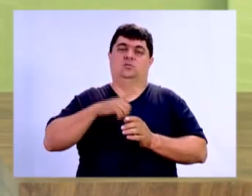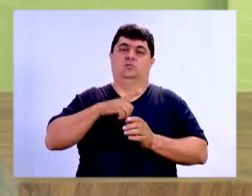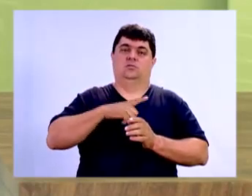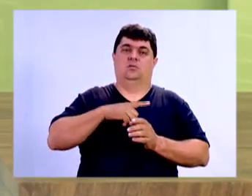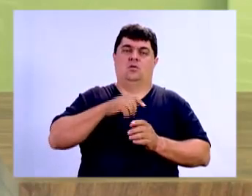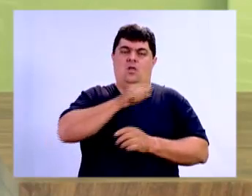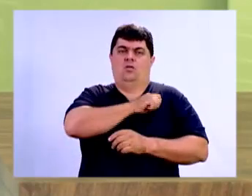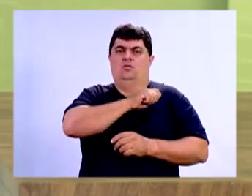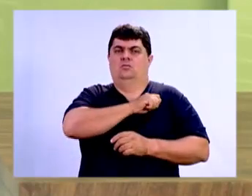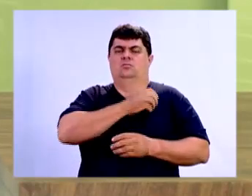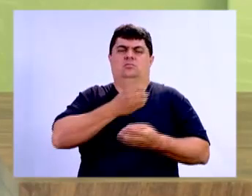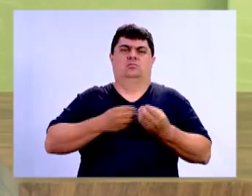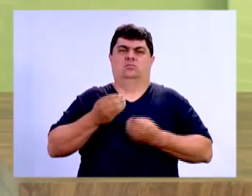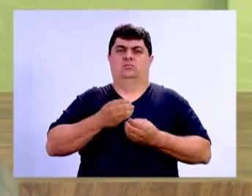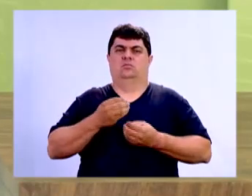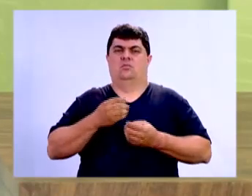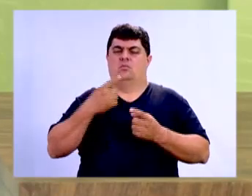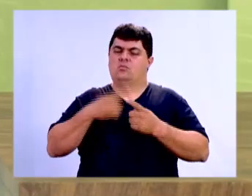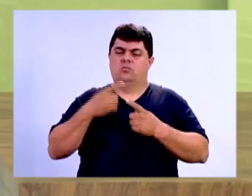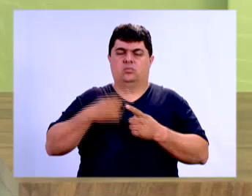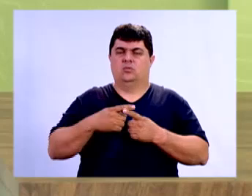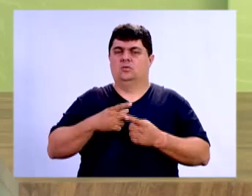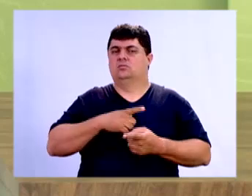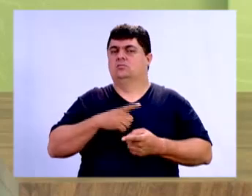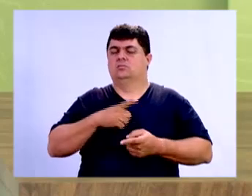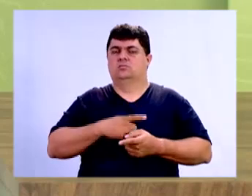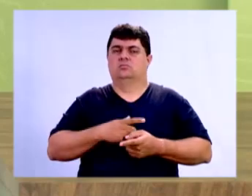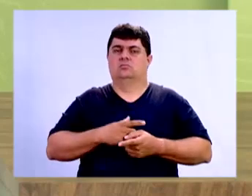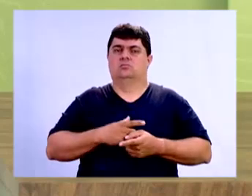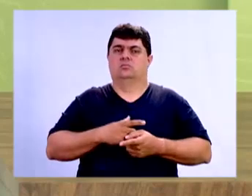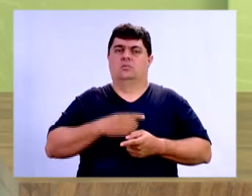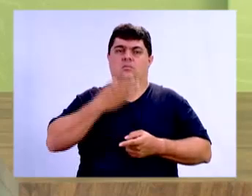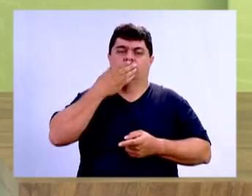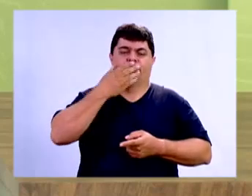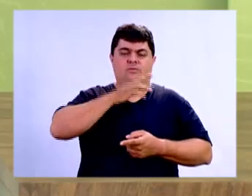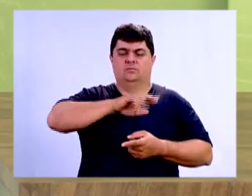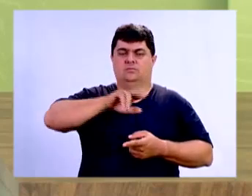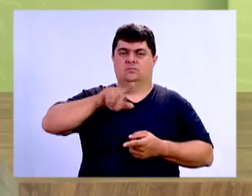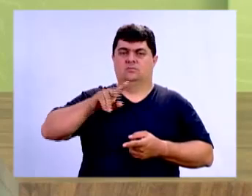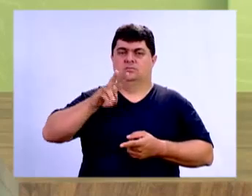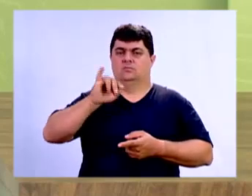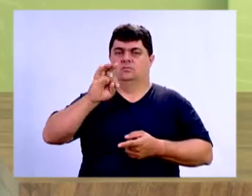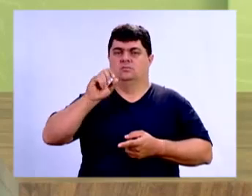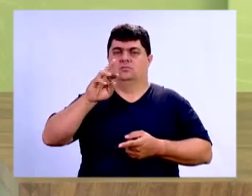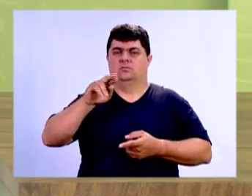o aluno pode até se perguntar por que existem esses